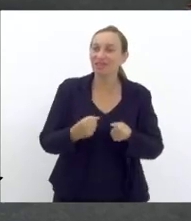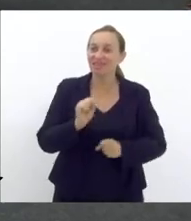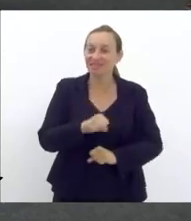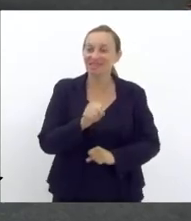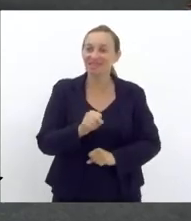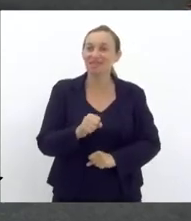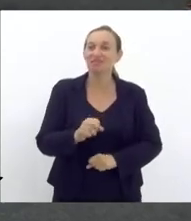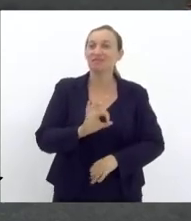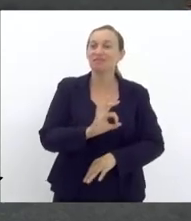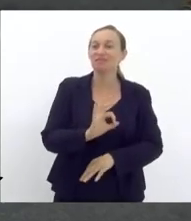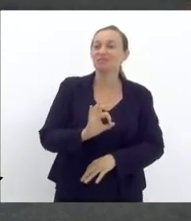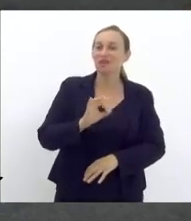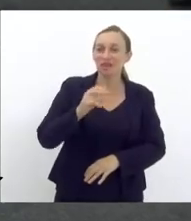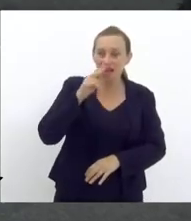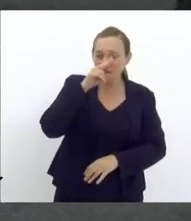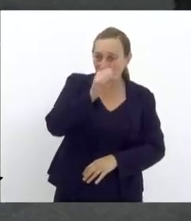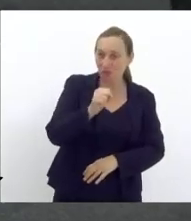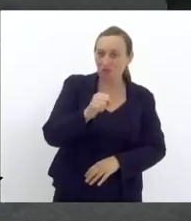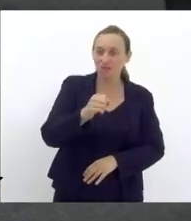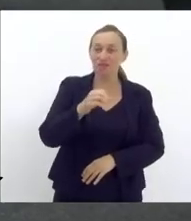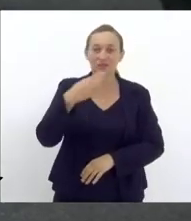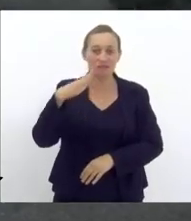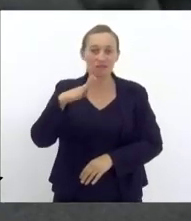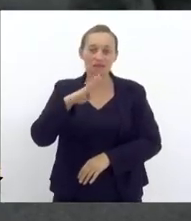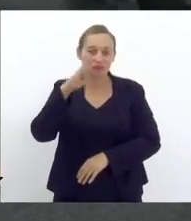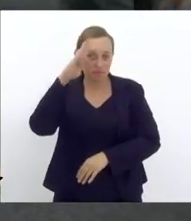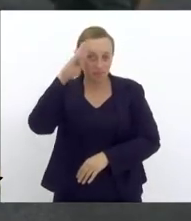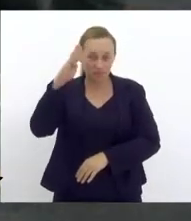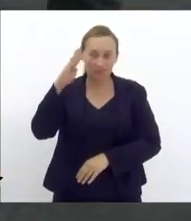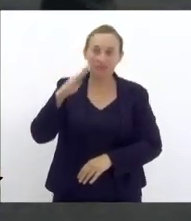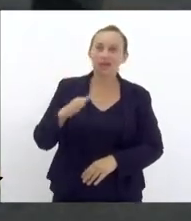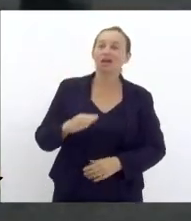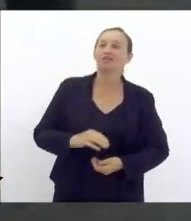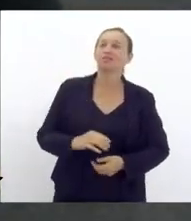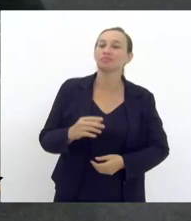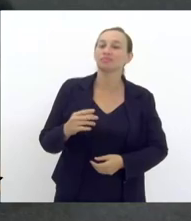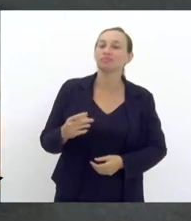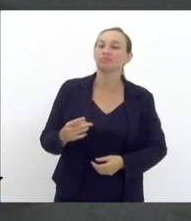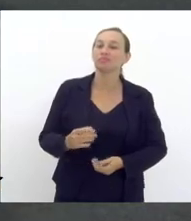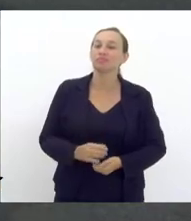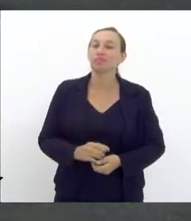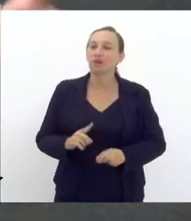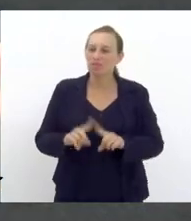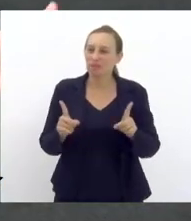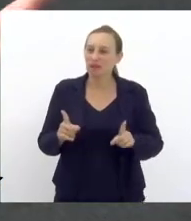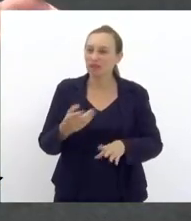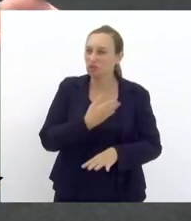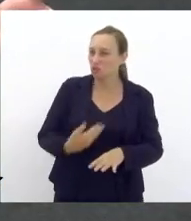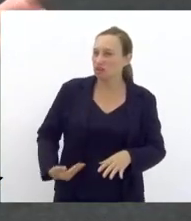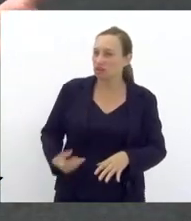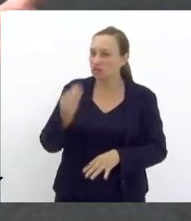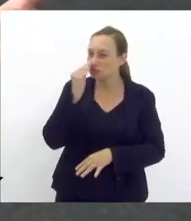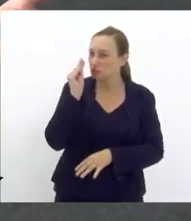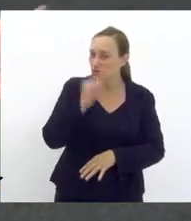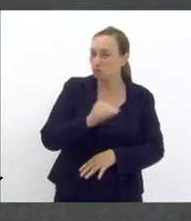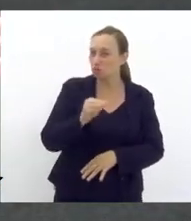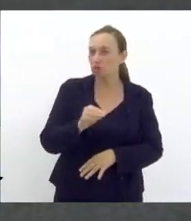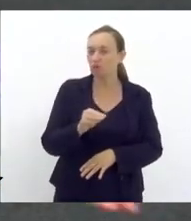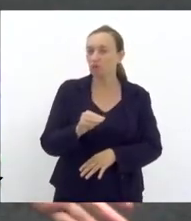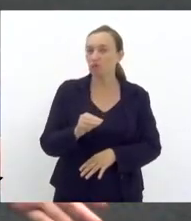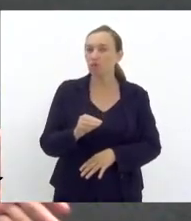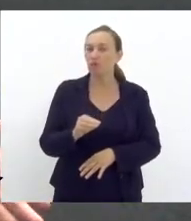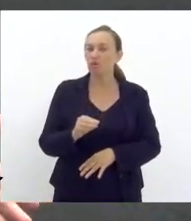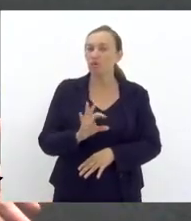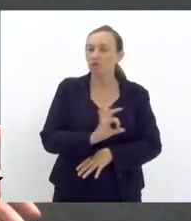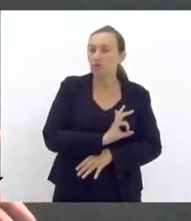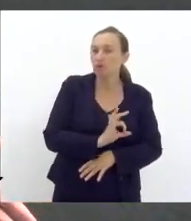militar a força auxiliar de segurança que é polícia e bombeiro quando temos deputados valorosos que fazem isso mas o governador virou as costas pra tropa virou